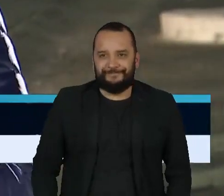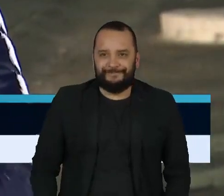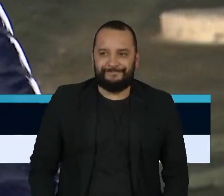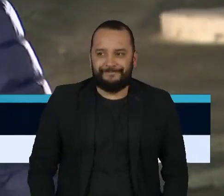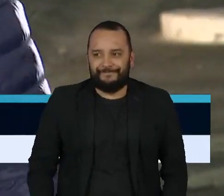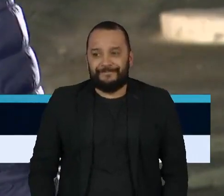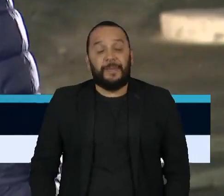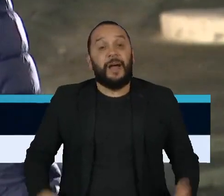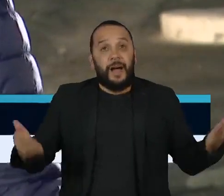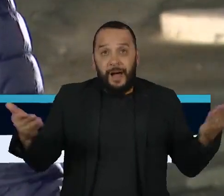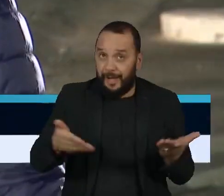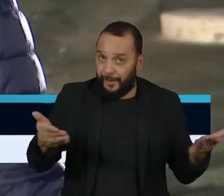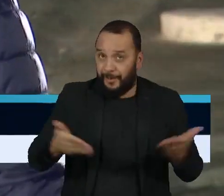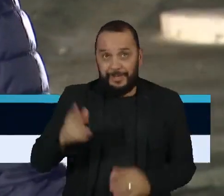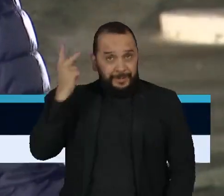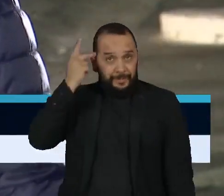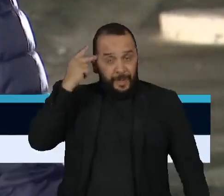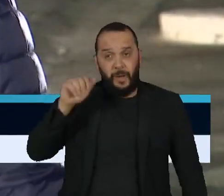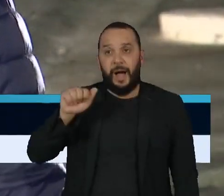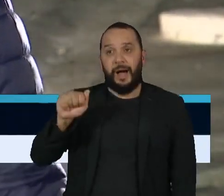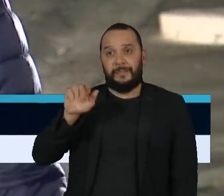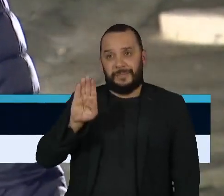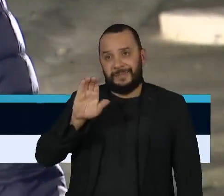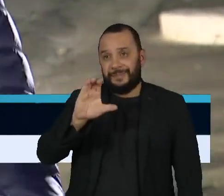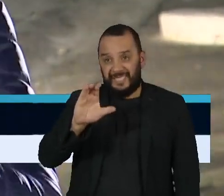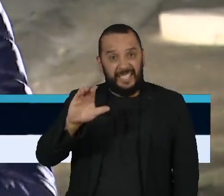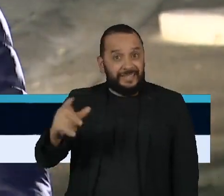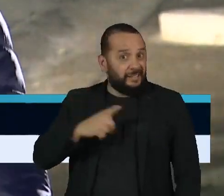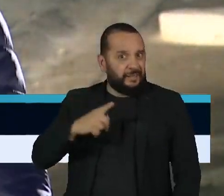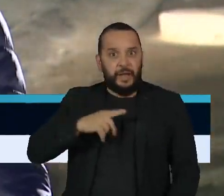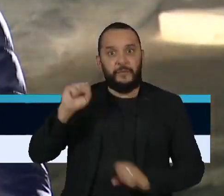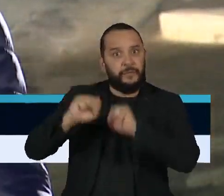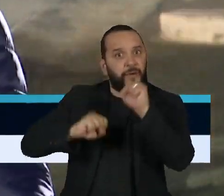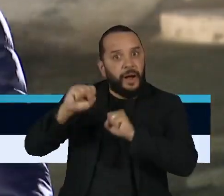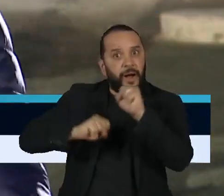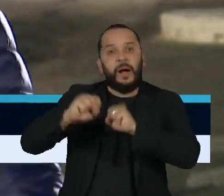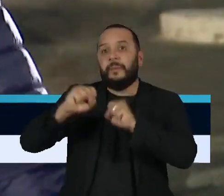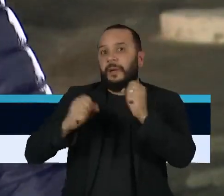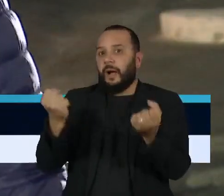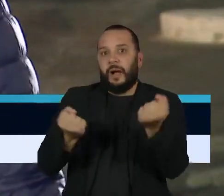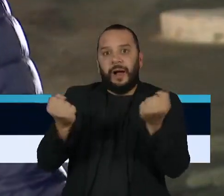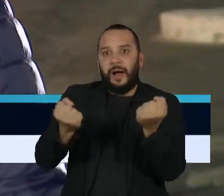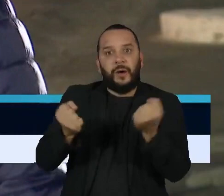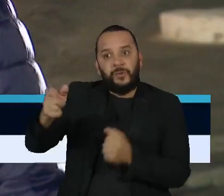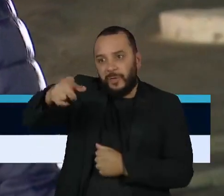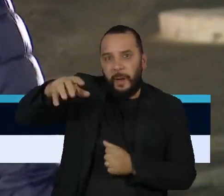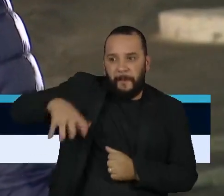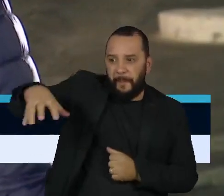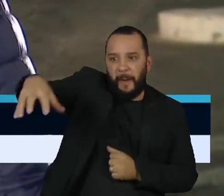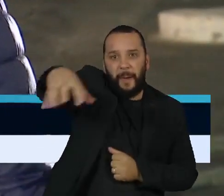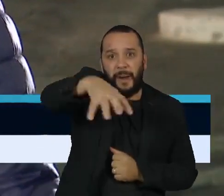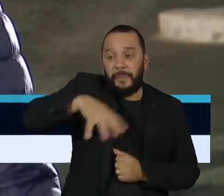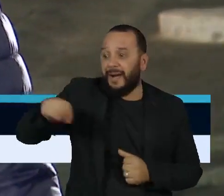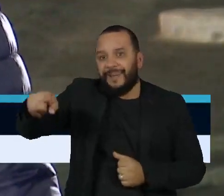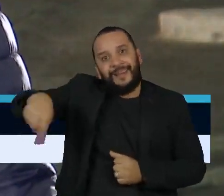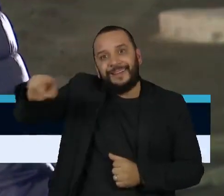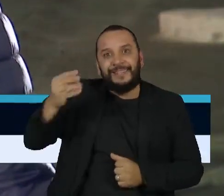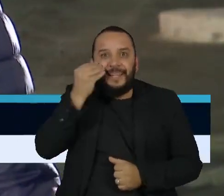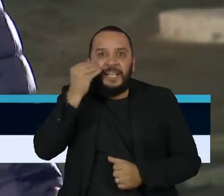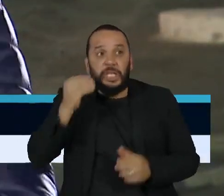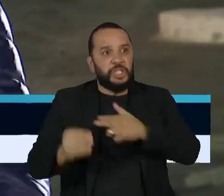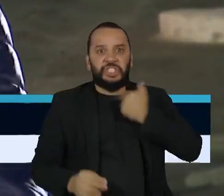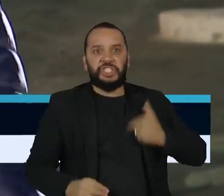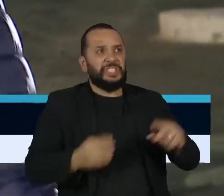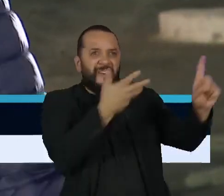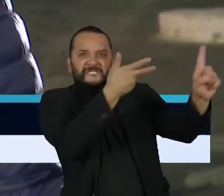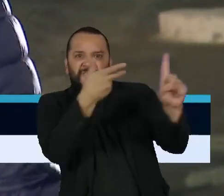a vez do ABC Paulista tradicional Polo automotivo tentar atrair as fabricantes chinesas A diferença é que neste